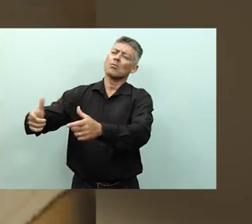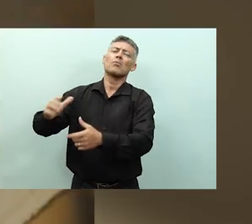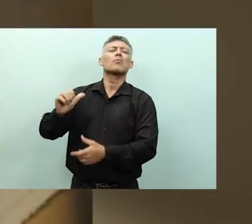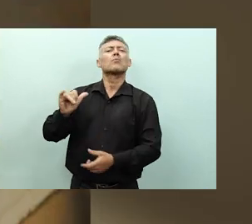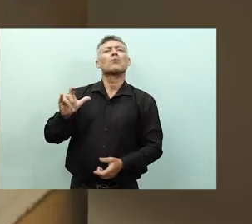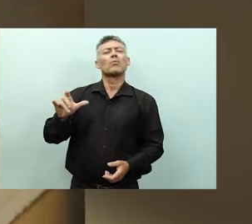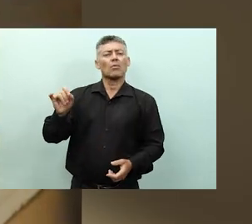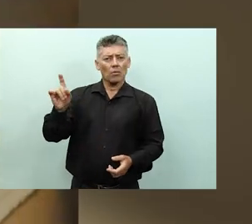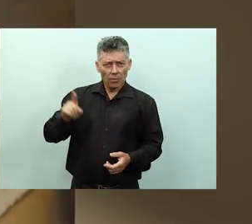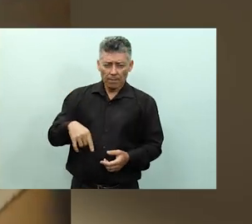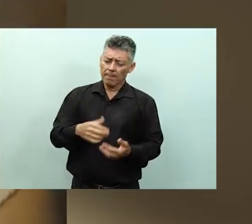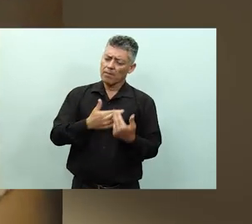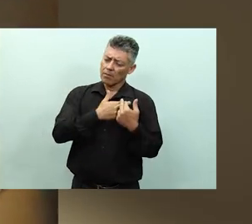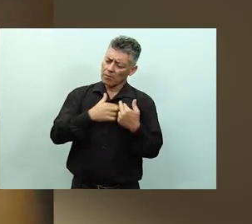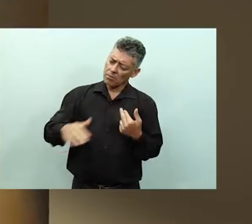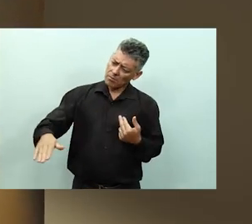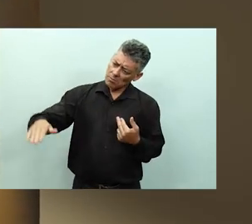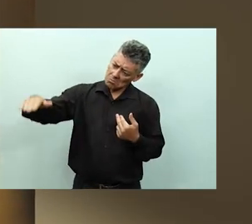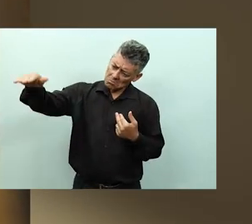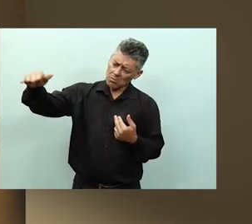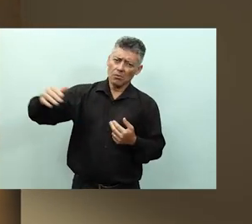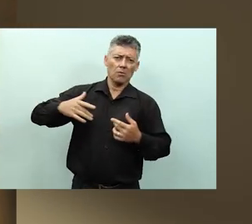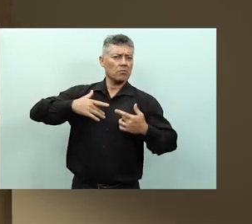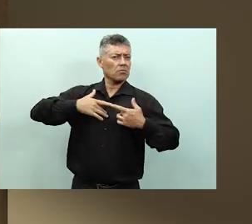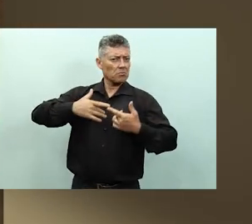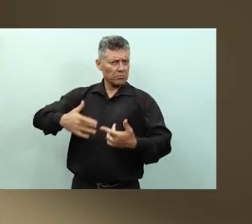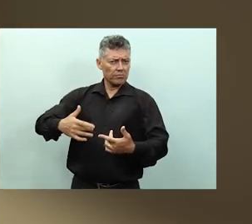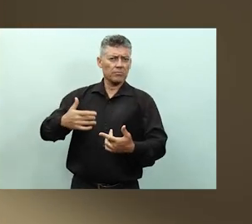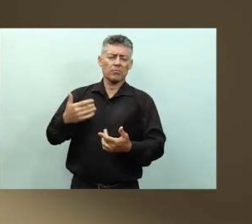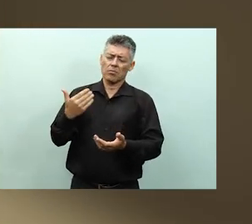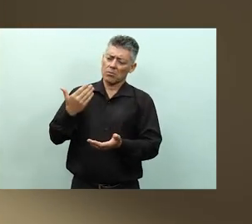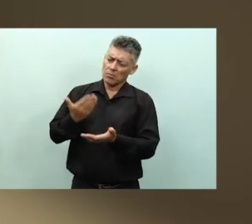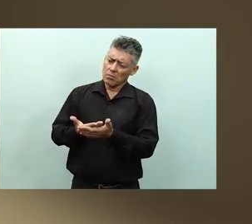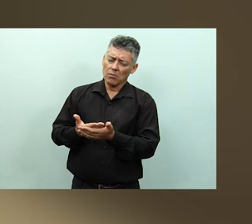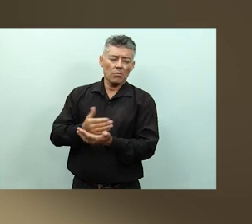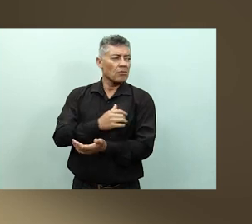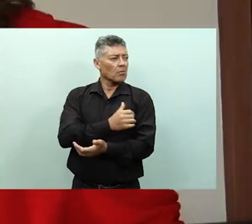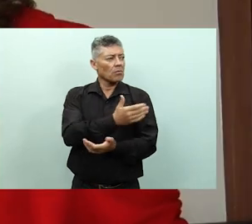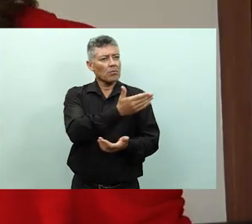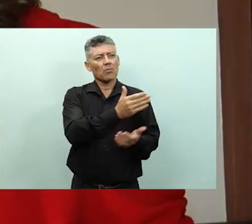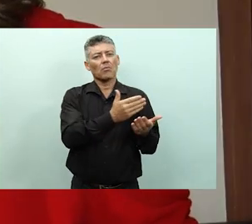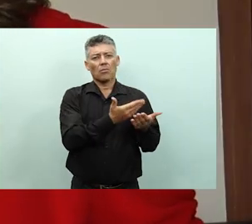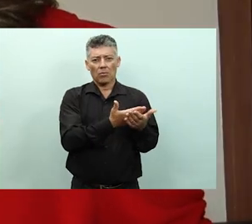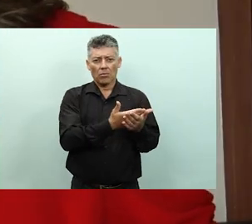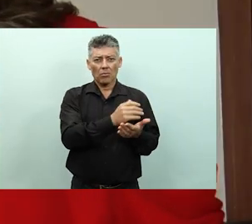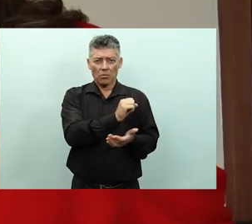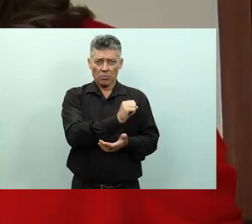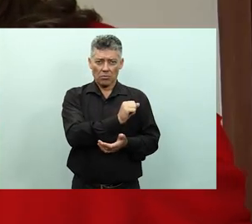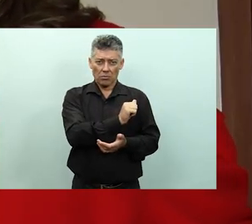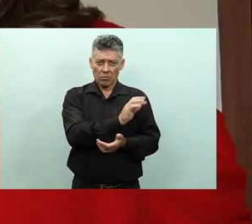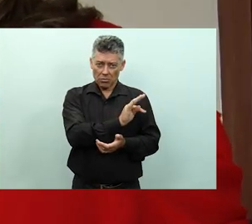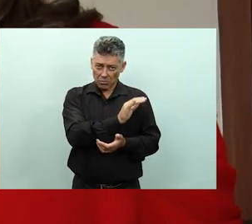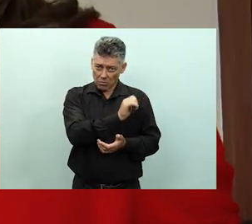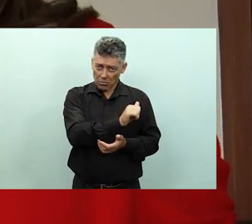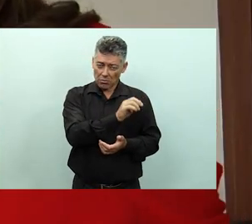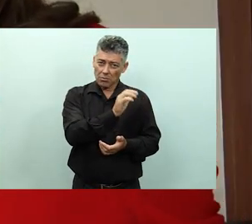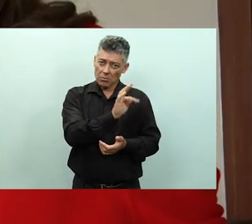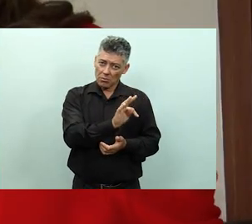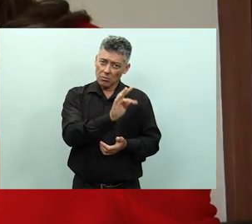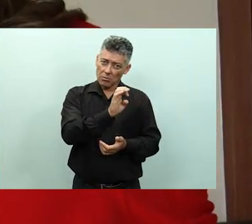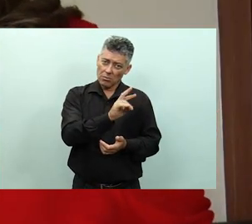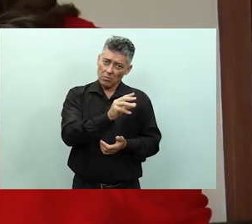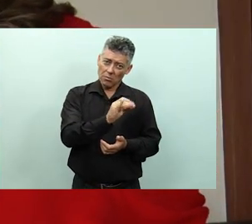era responsável e muito dedicada aos estudos no Colégio Santa Terezinha. Mamãe sempre me contava que, por ser a